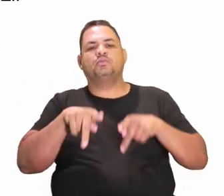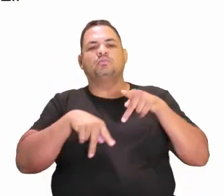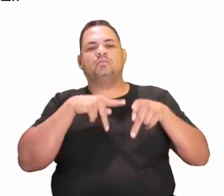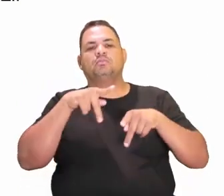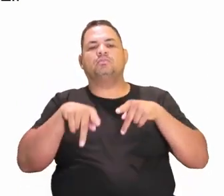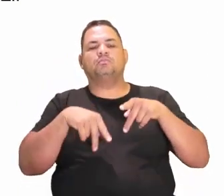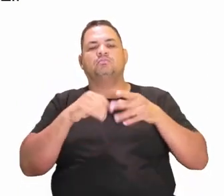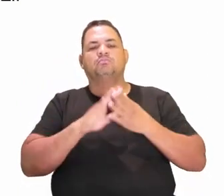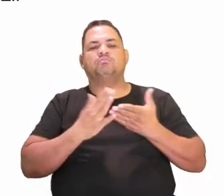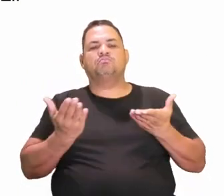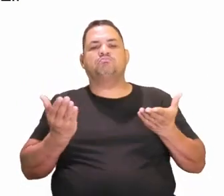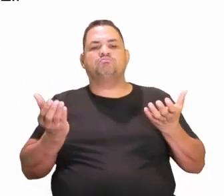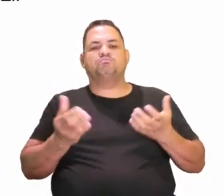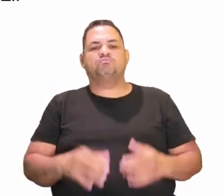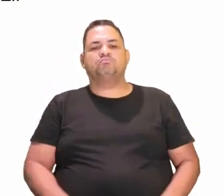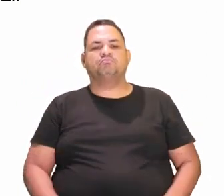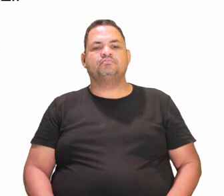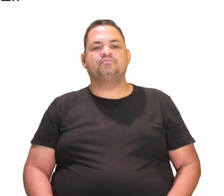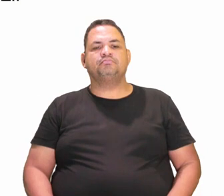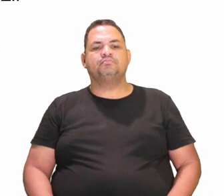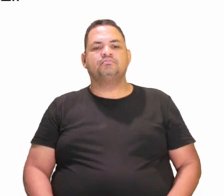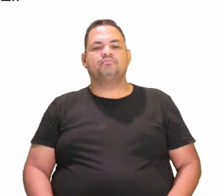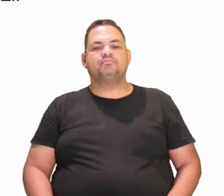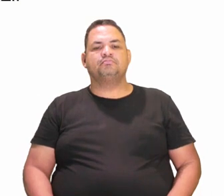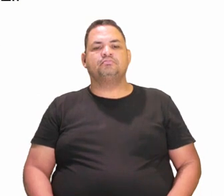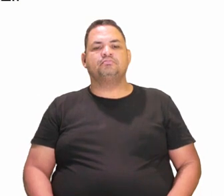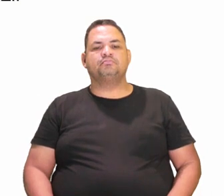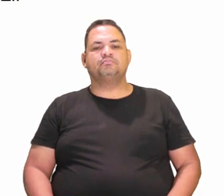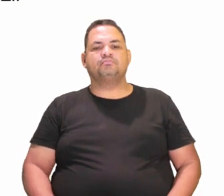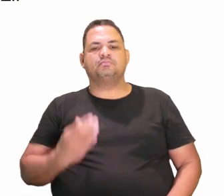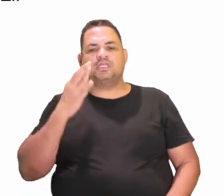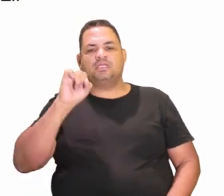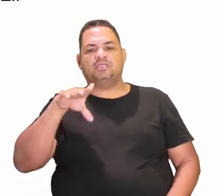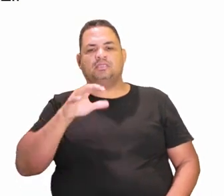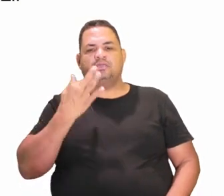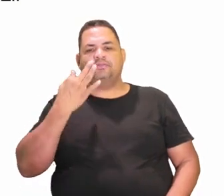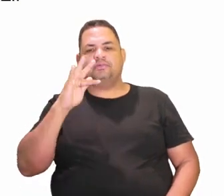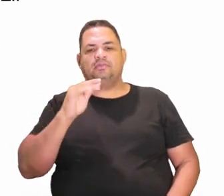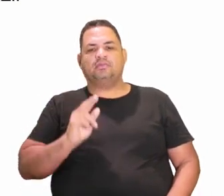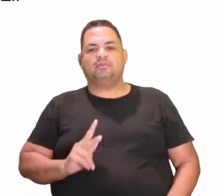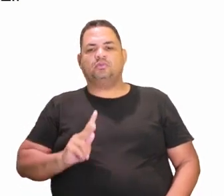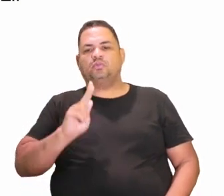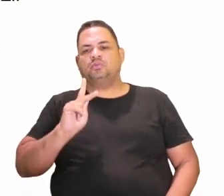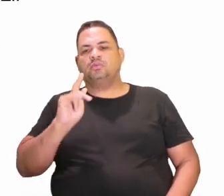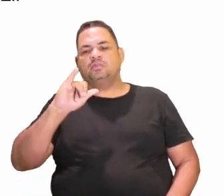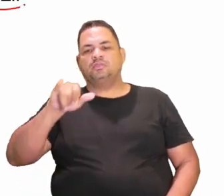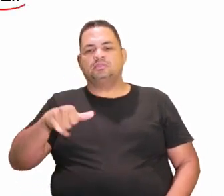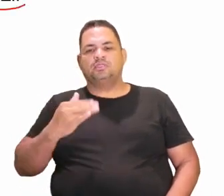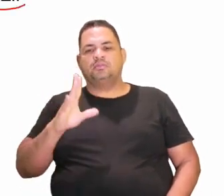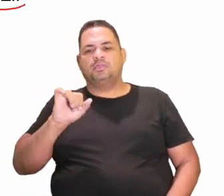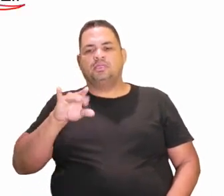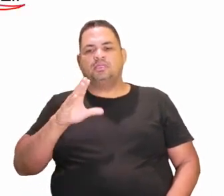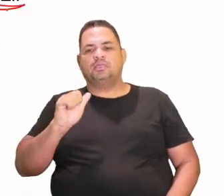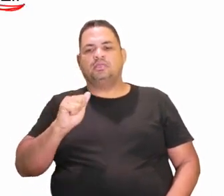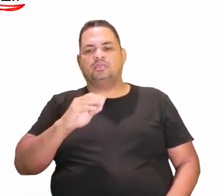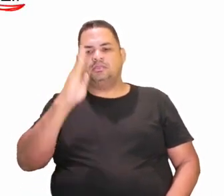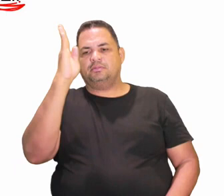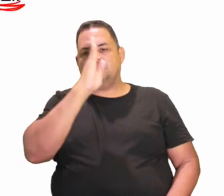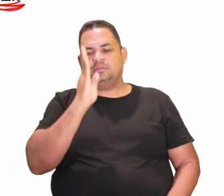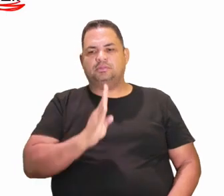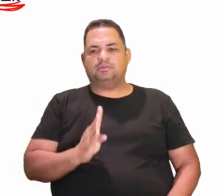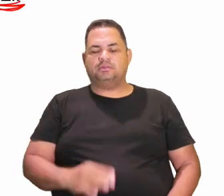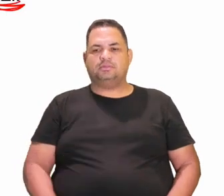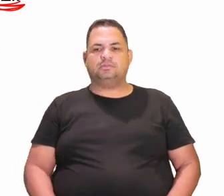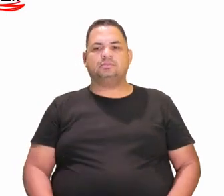Popularity, US, mainly, Canada, France, UK, Jamaica, Brasil. Olha aqui o